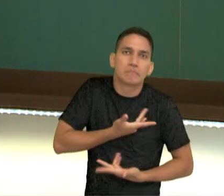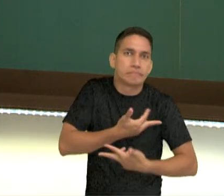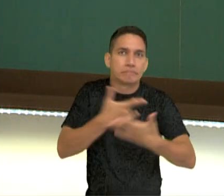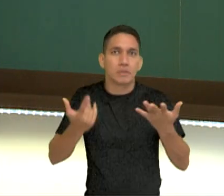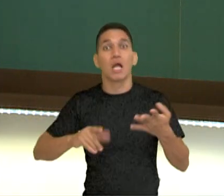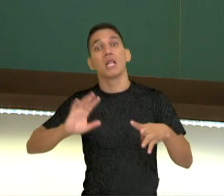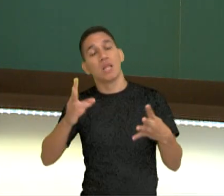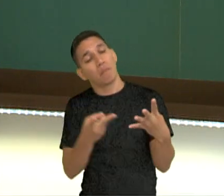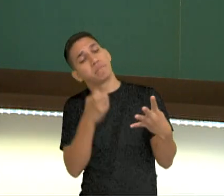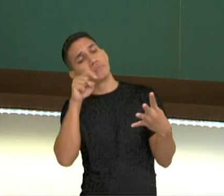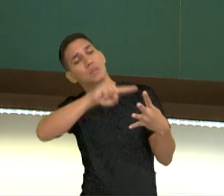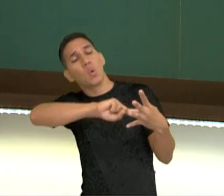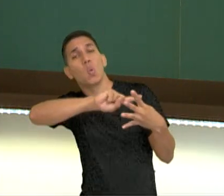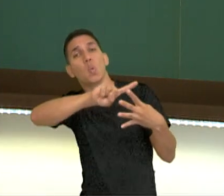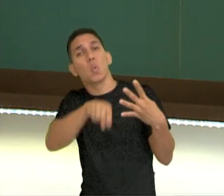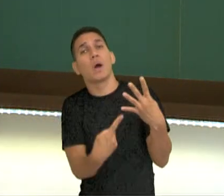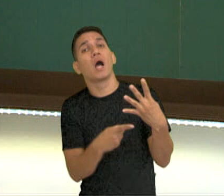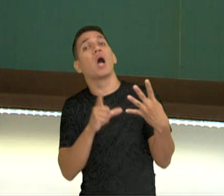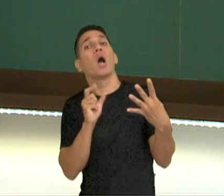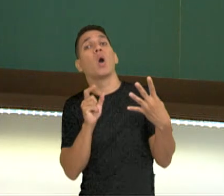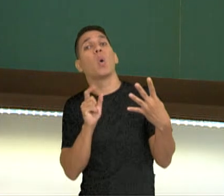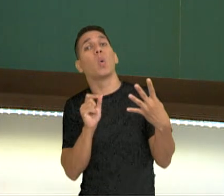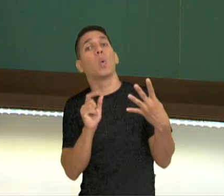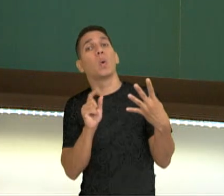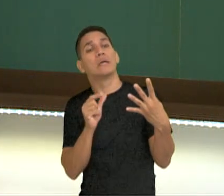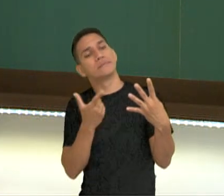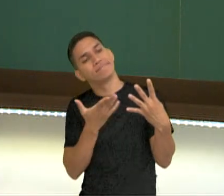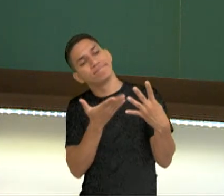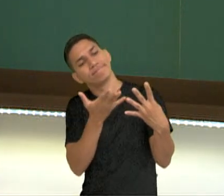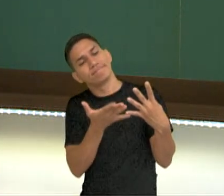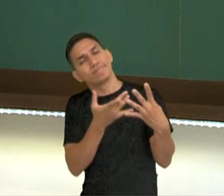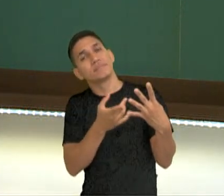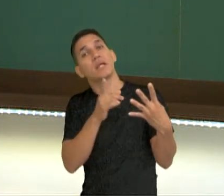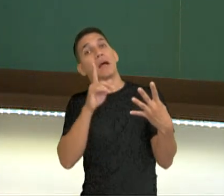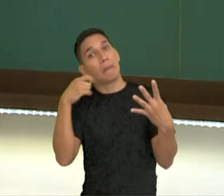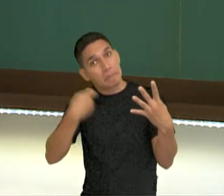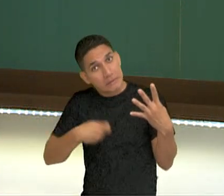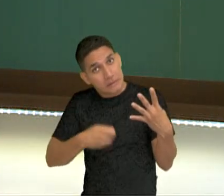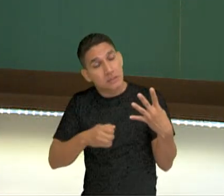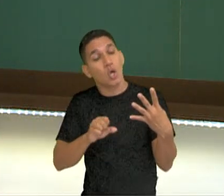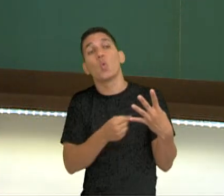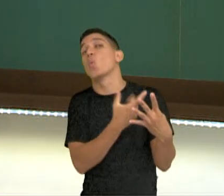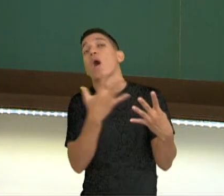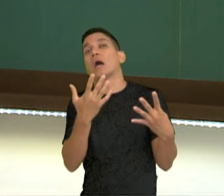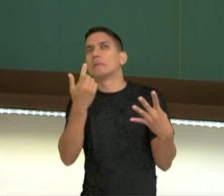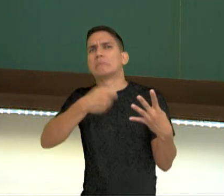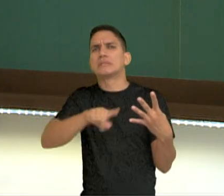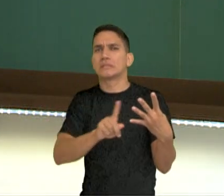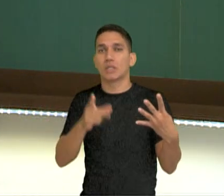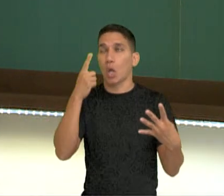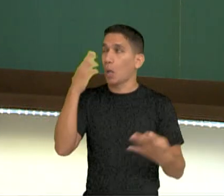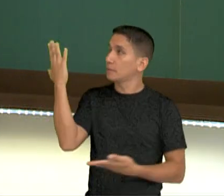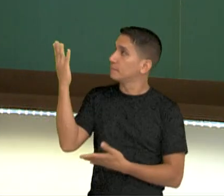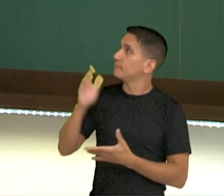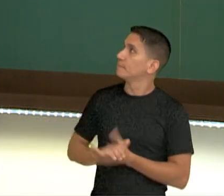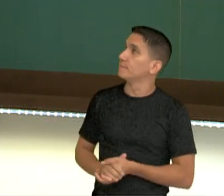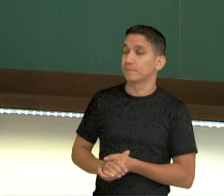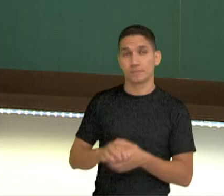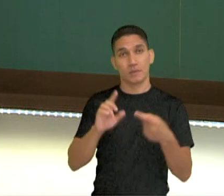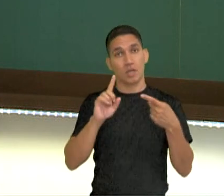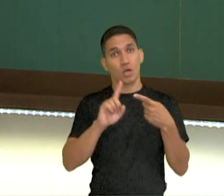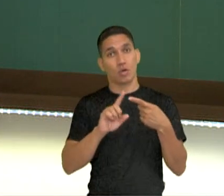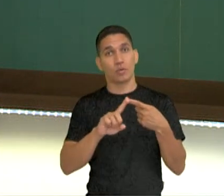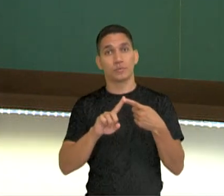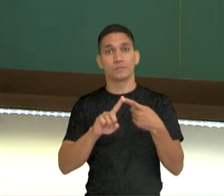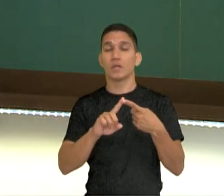dessas quatro itens quais são que fazem parte e quais não fazem. Nós temos a alternativa 1, apenas